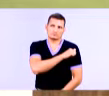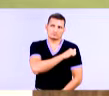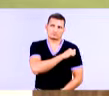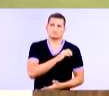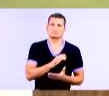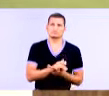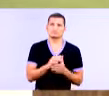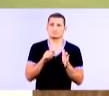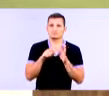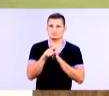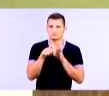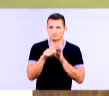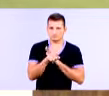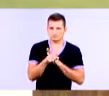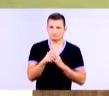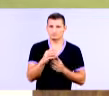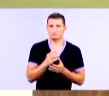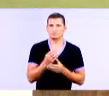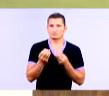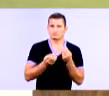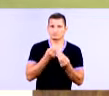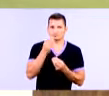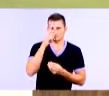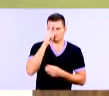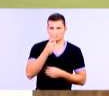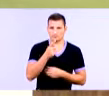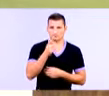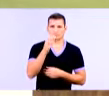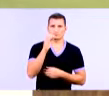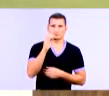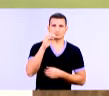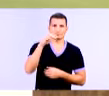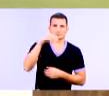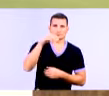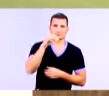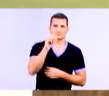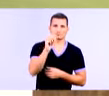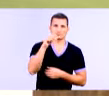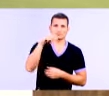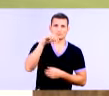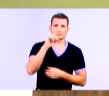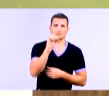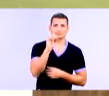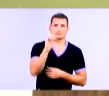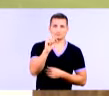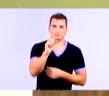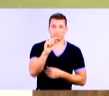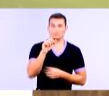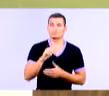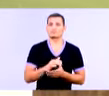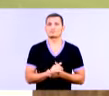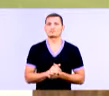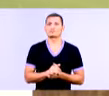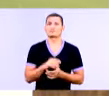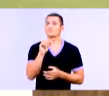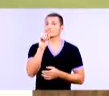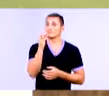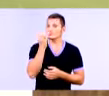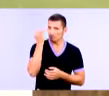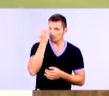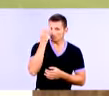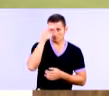questionaram os comandos. O que é importante é aprender a usar.